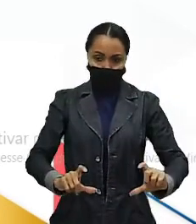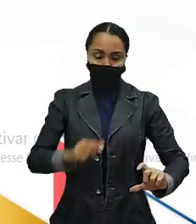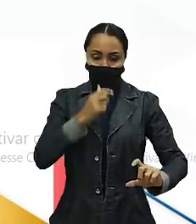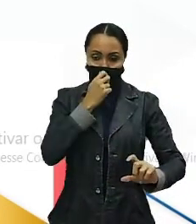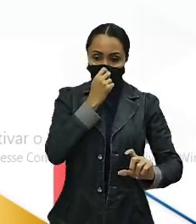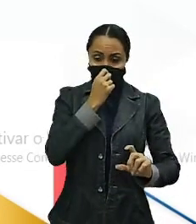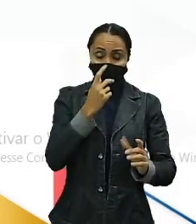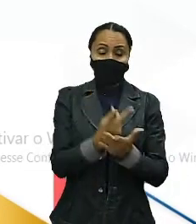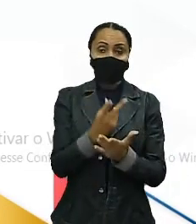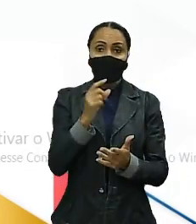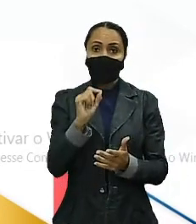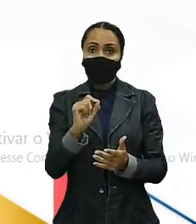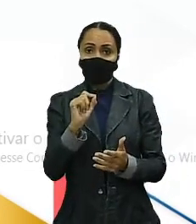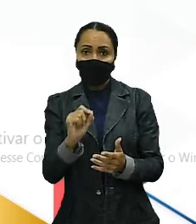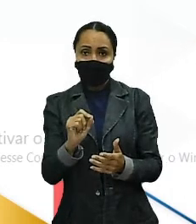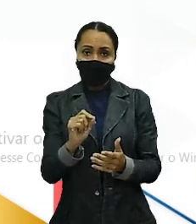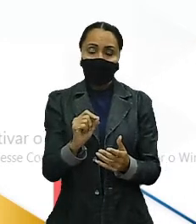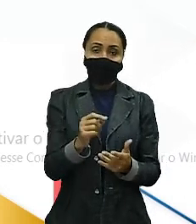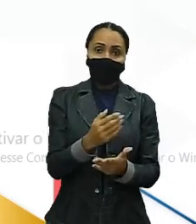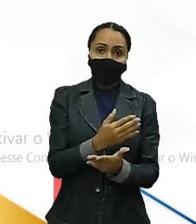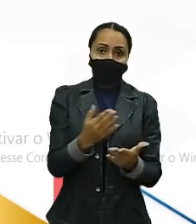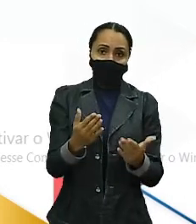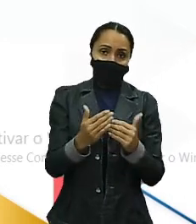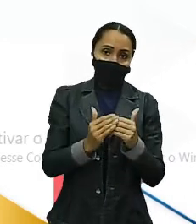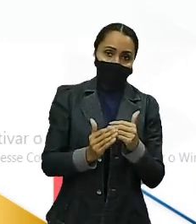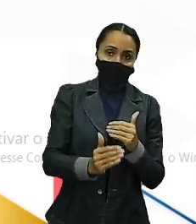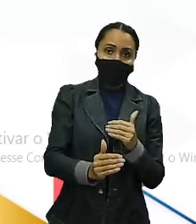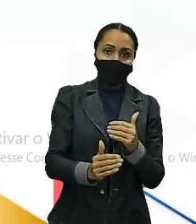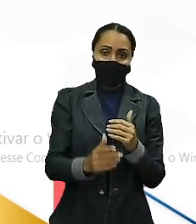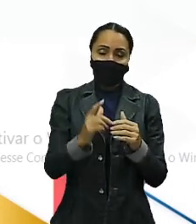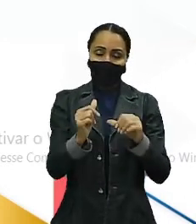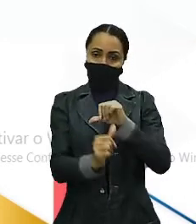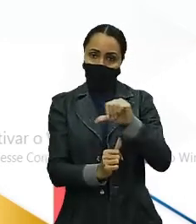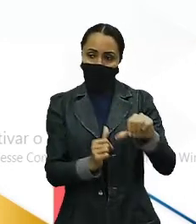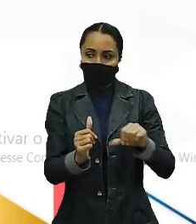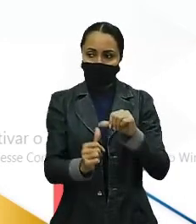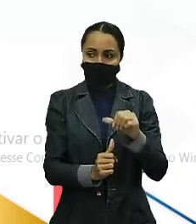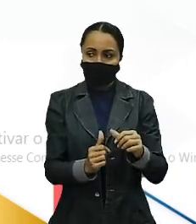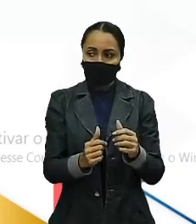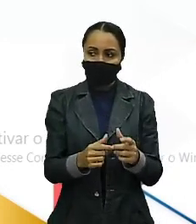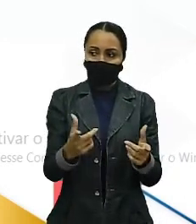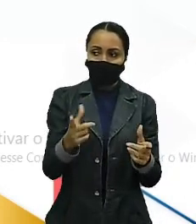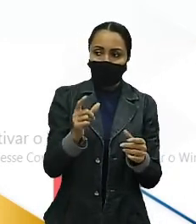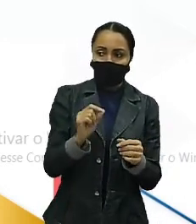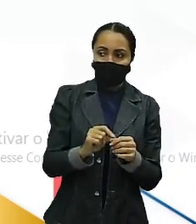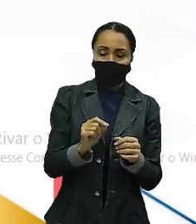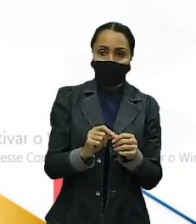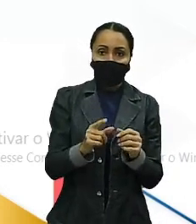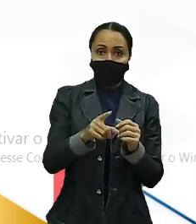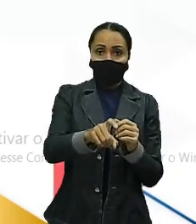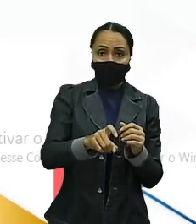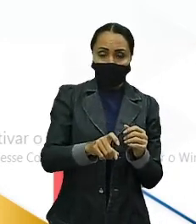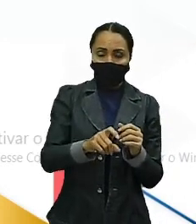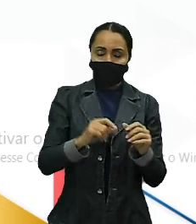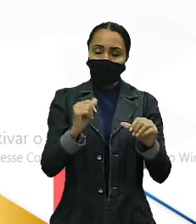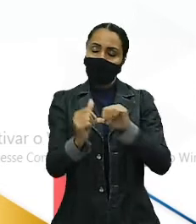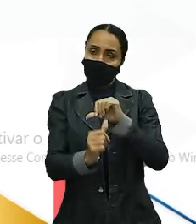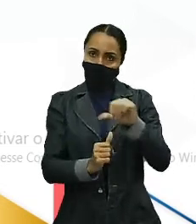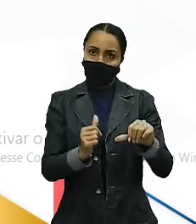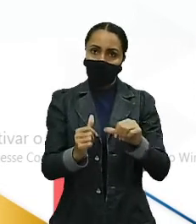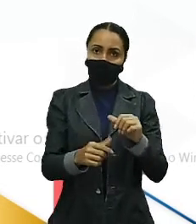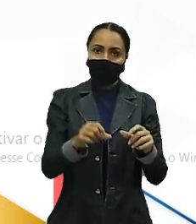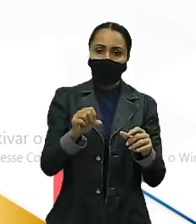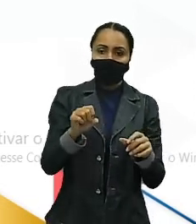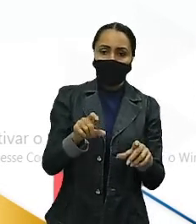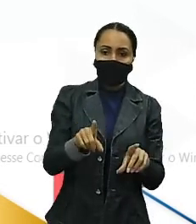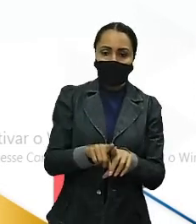vai acontecer logo mais nas próximas transformações geométricas. Se eu fizer isso com x, eu mudo lá de